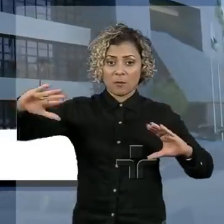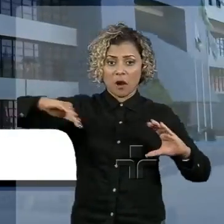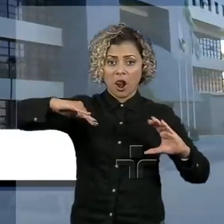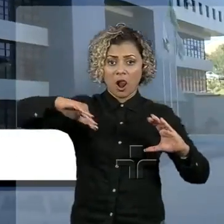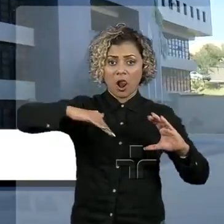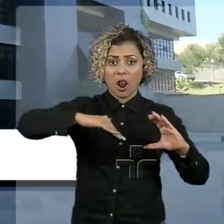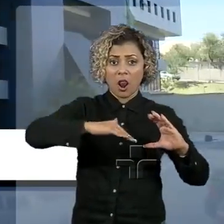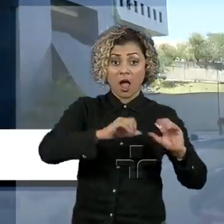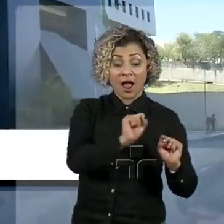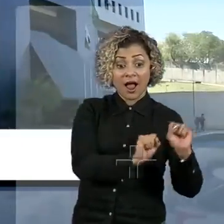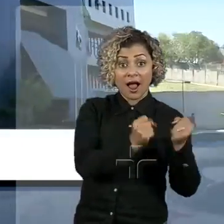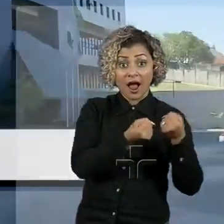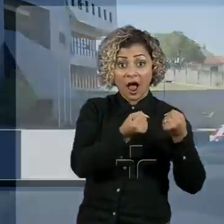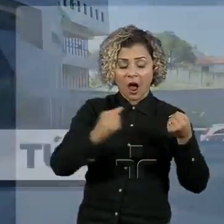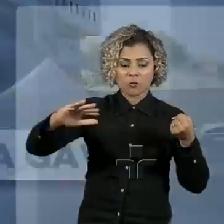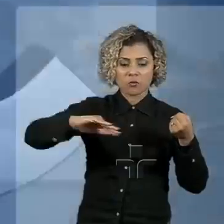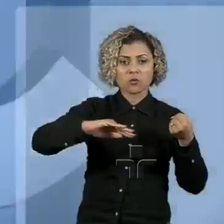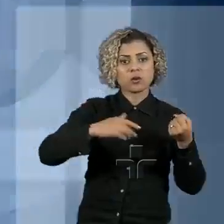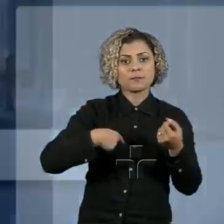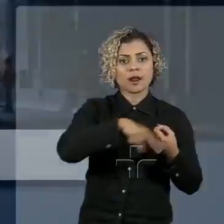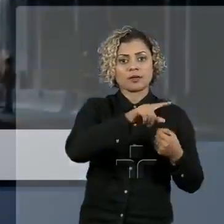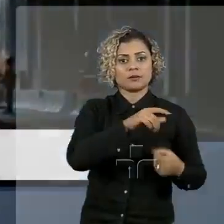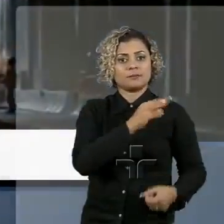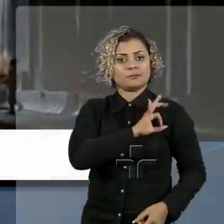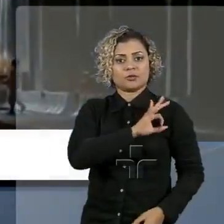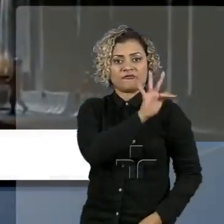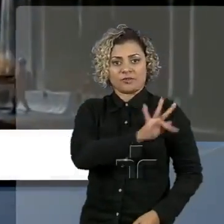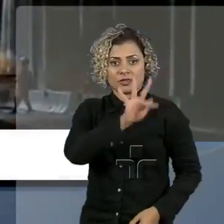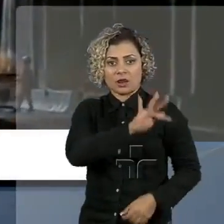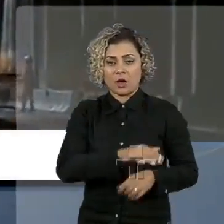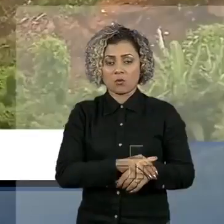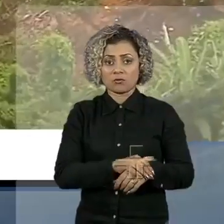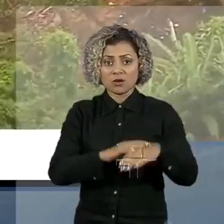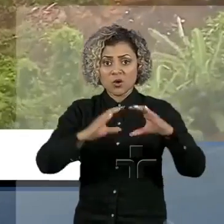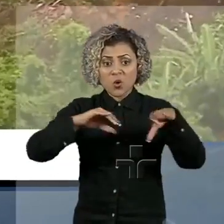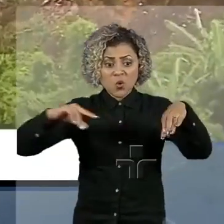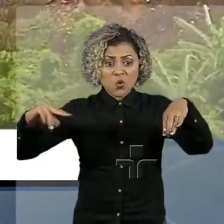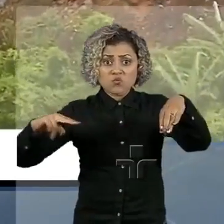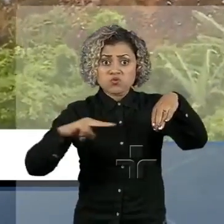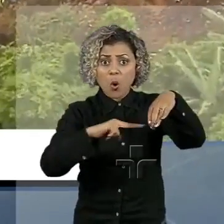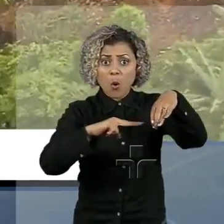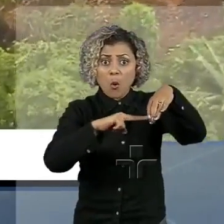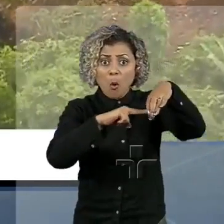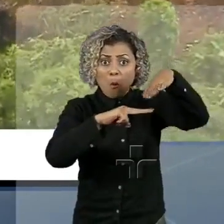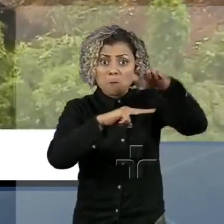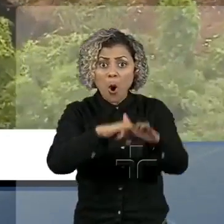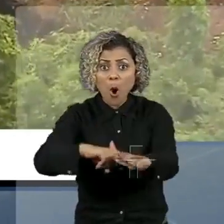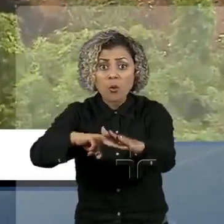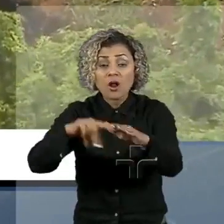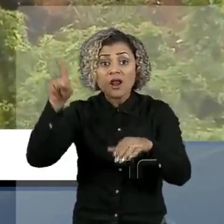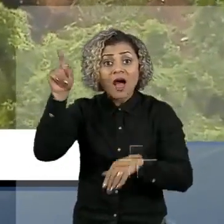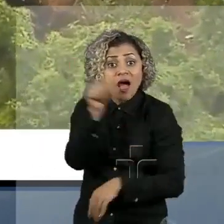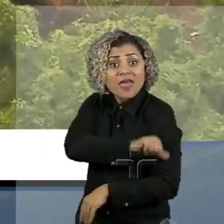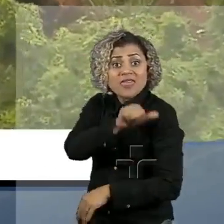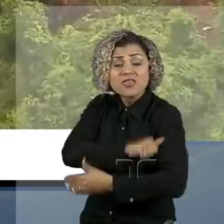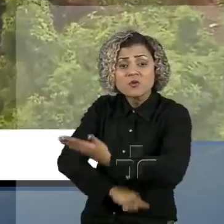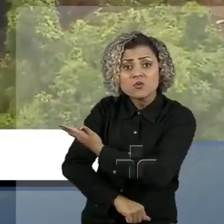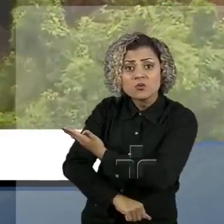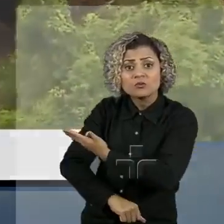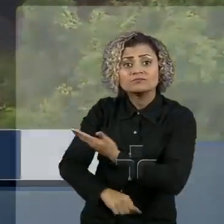para se entregar à Polícia Federal. Túnel desaba no Rio de Janeiro e fecha a via de